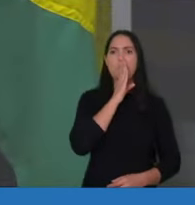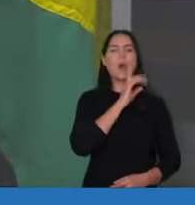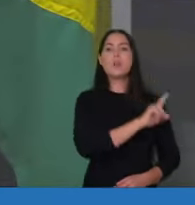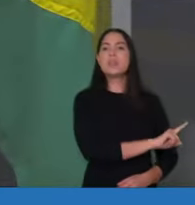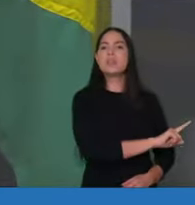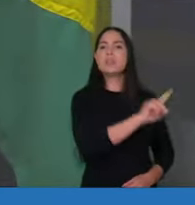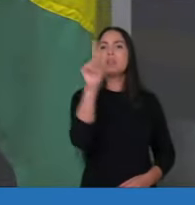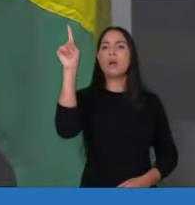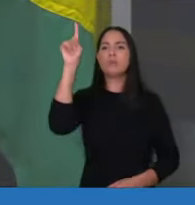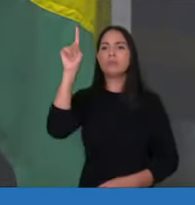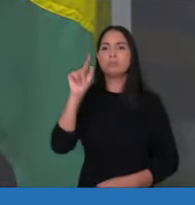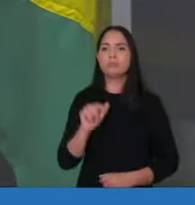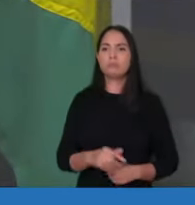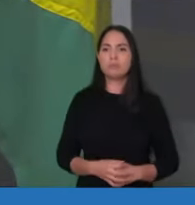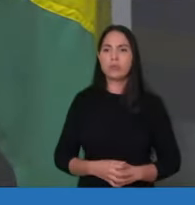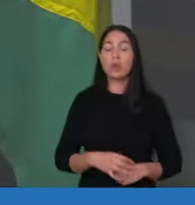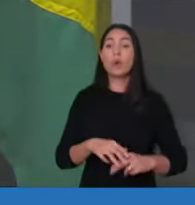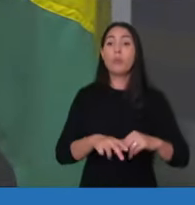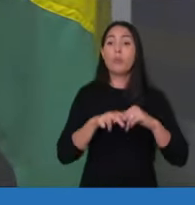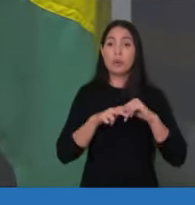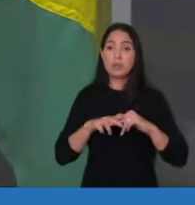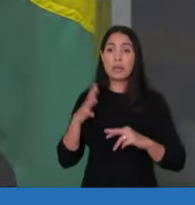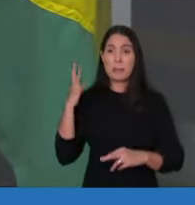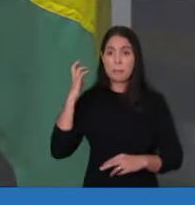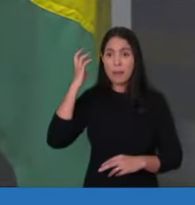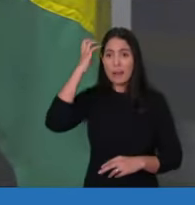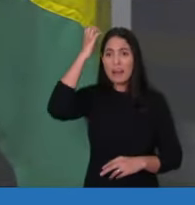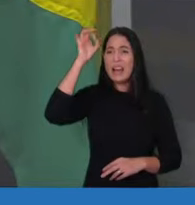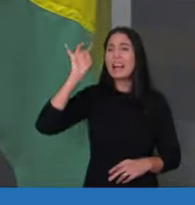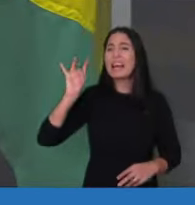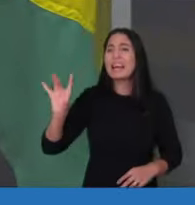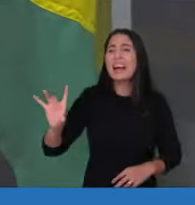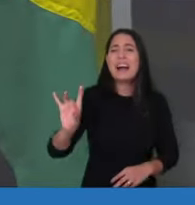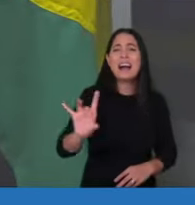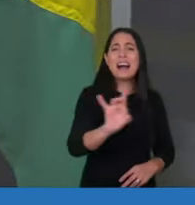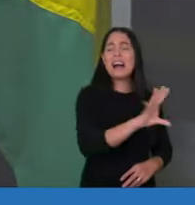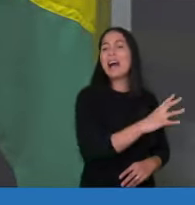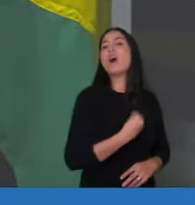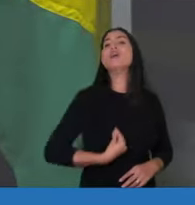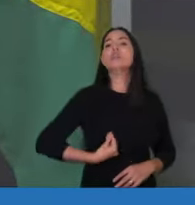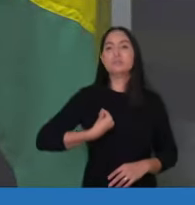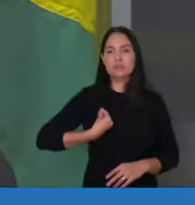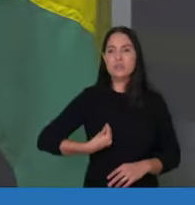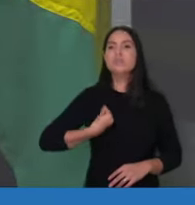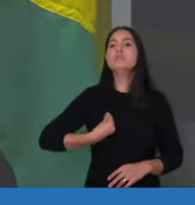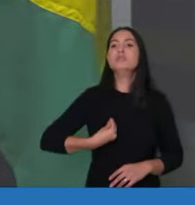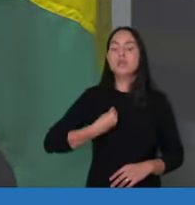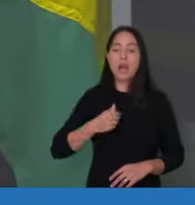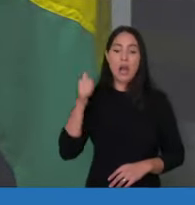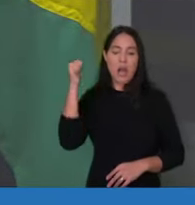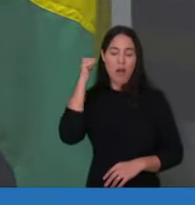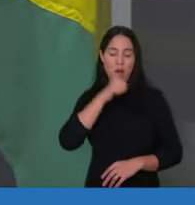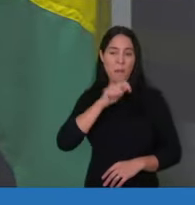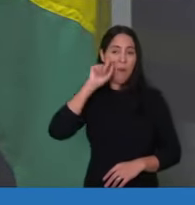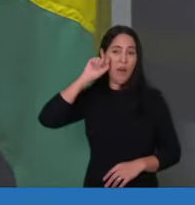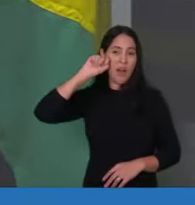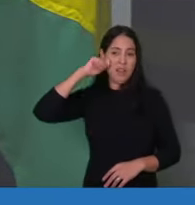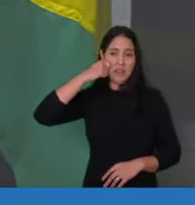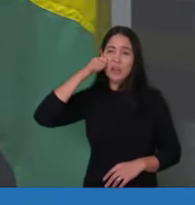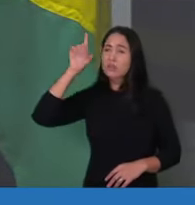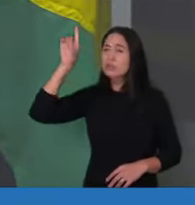Porque Marielle vive em cada uma de nós. As mulheres negras que todos os